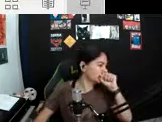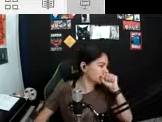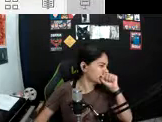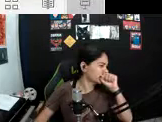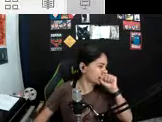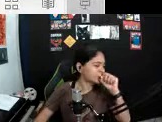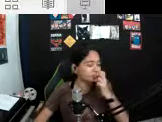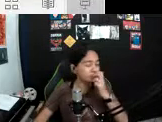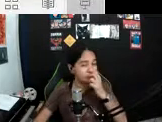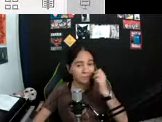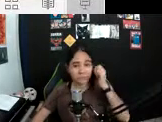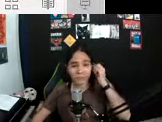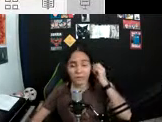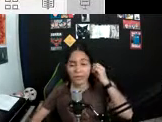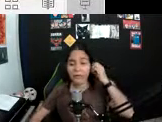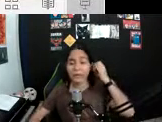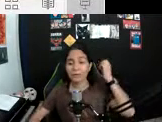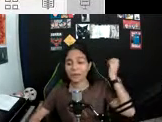gente.